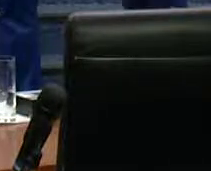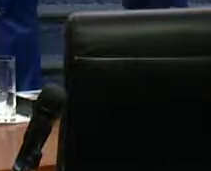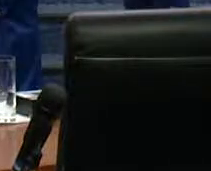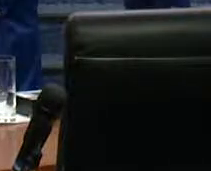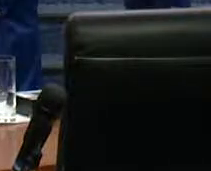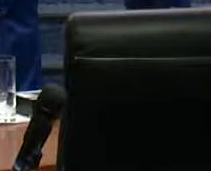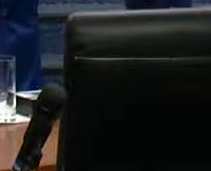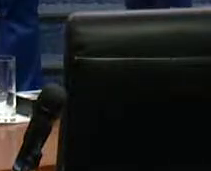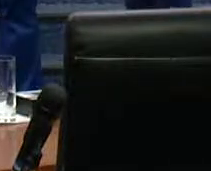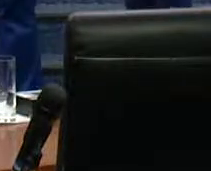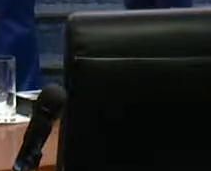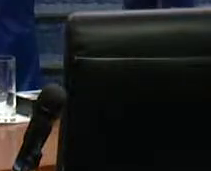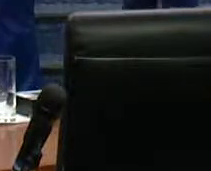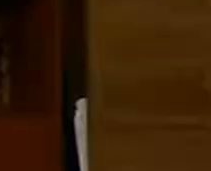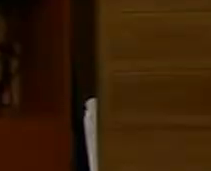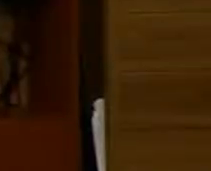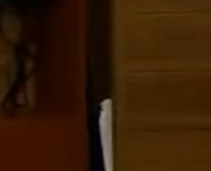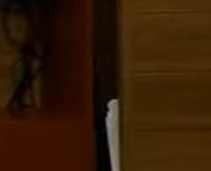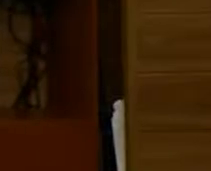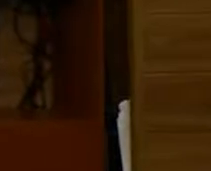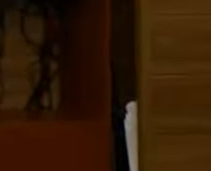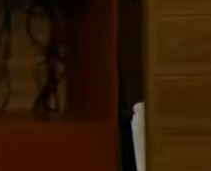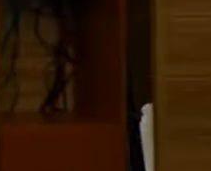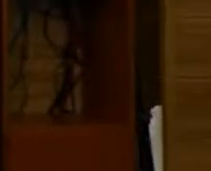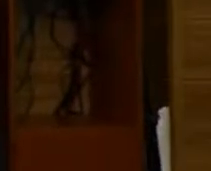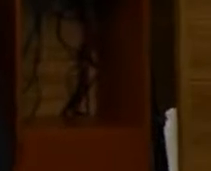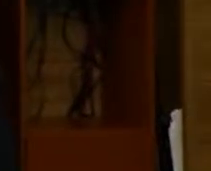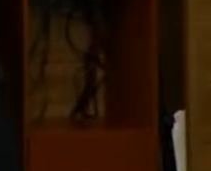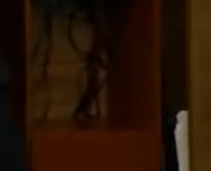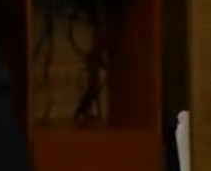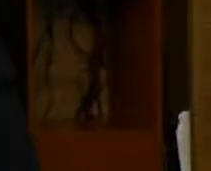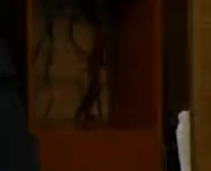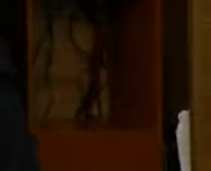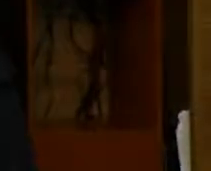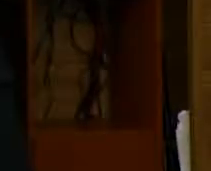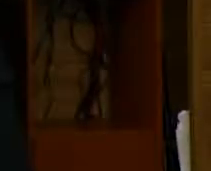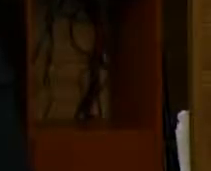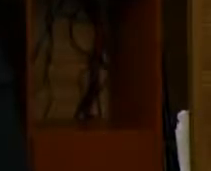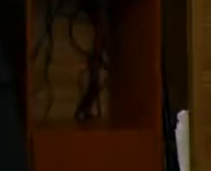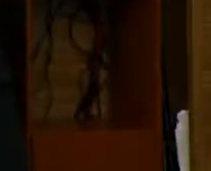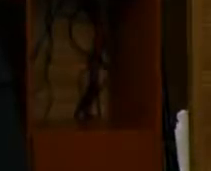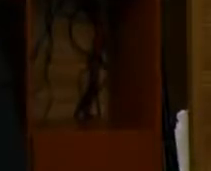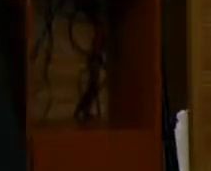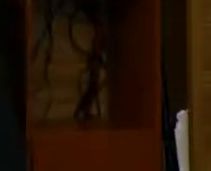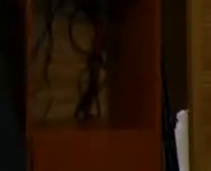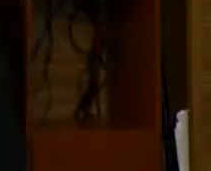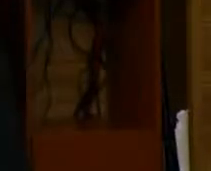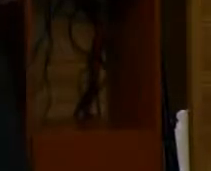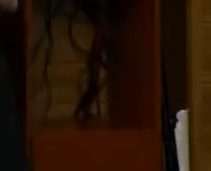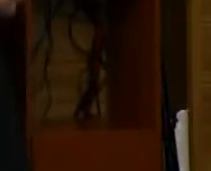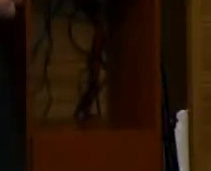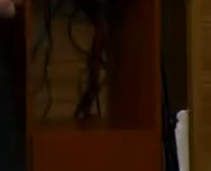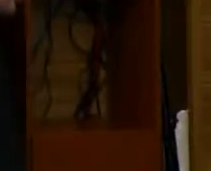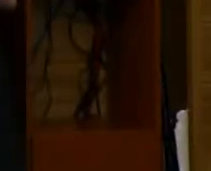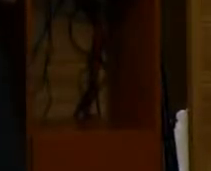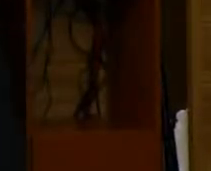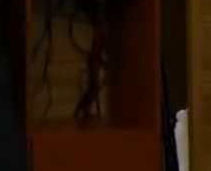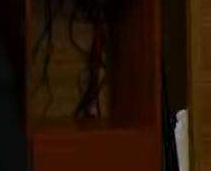Com os mesmos termos, com a mesma honra, esta casa toda, na pessoa